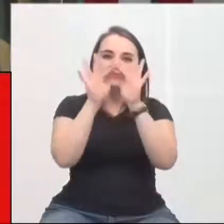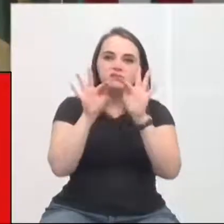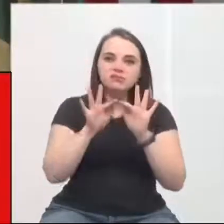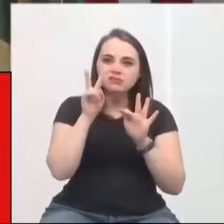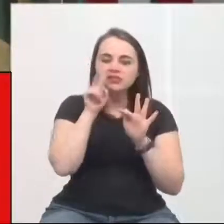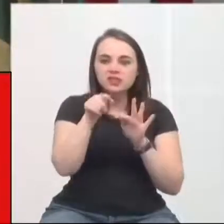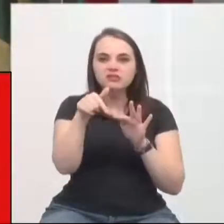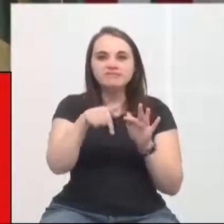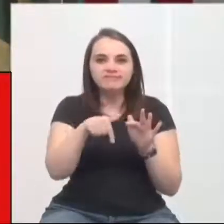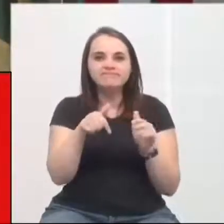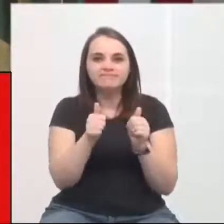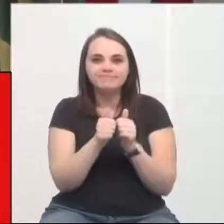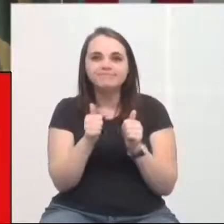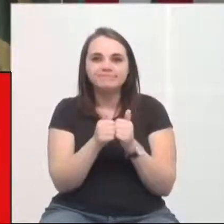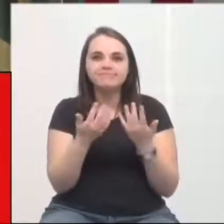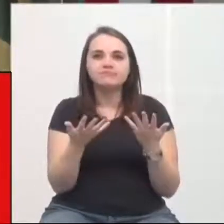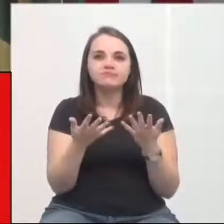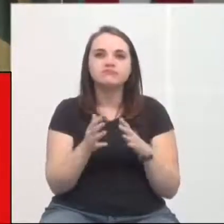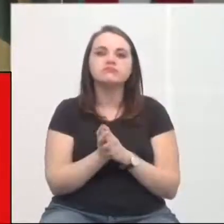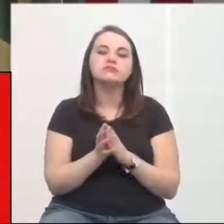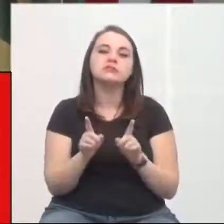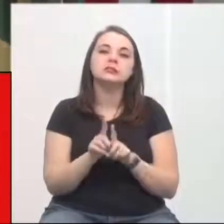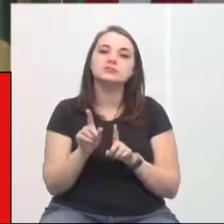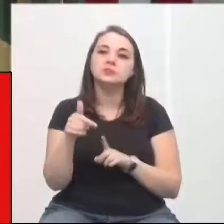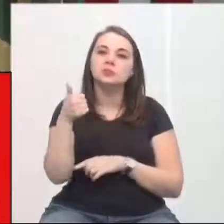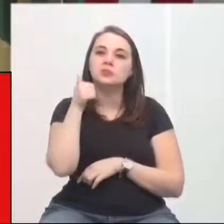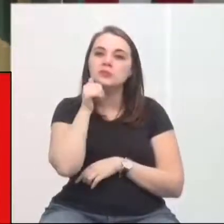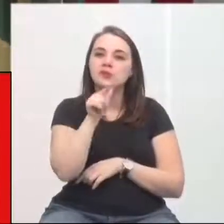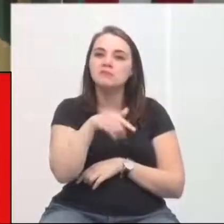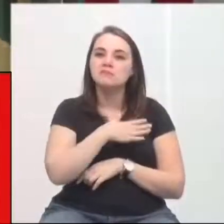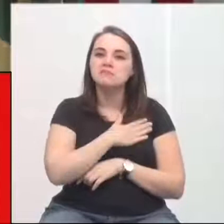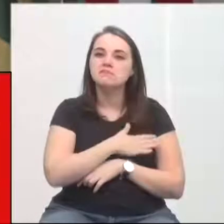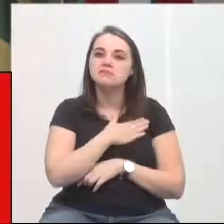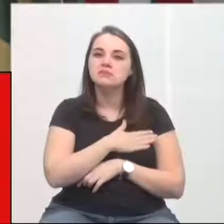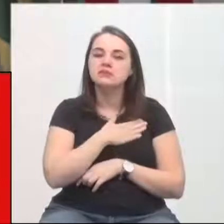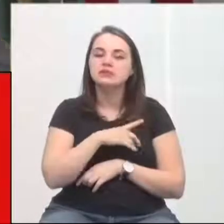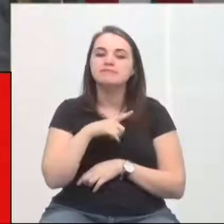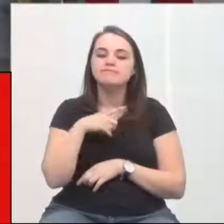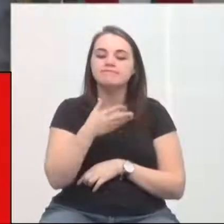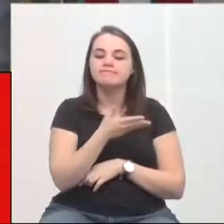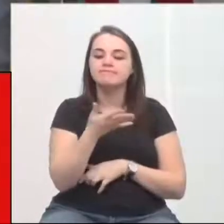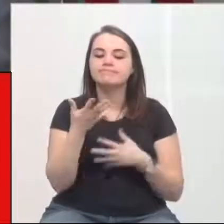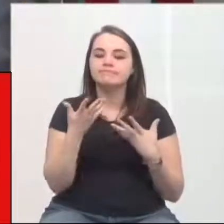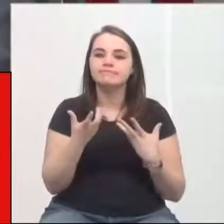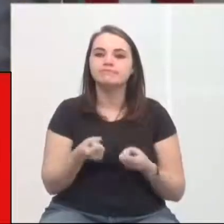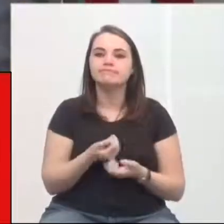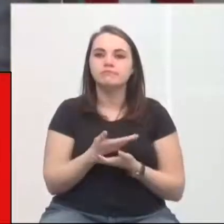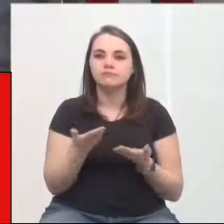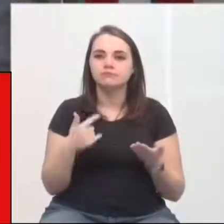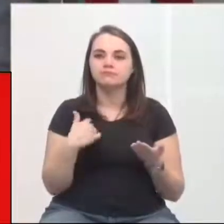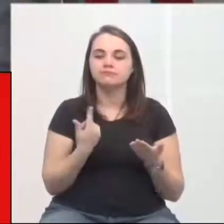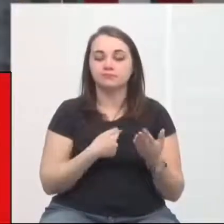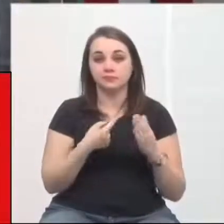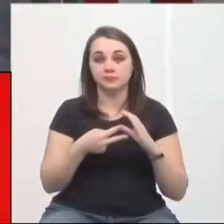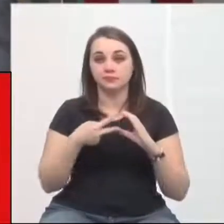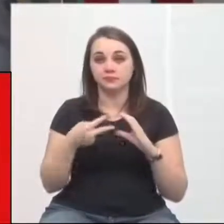diferente, Viola. A Johanna, que está conosco também. Então, é um prazer muito grande recebê-los e poder